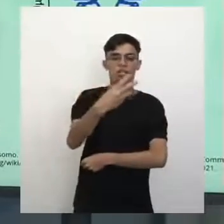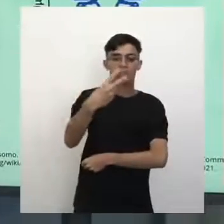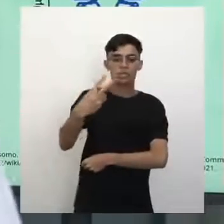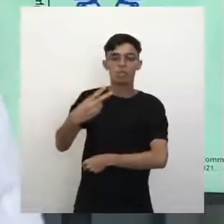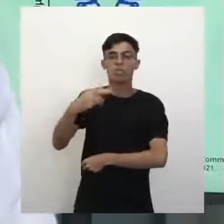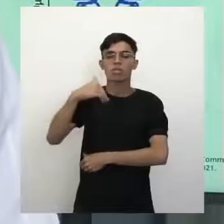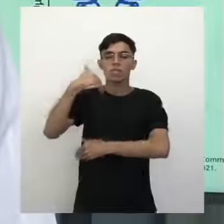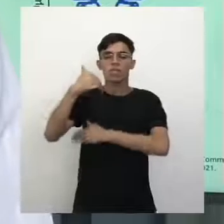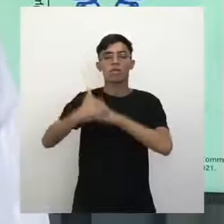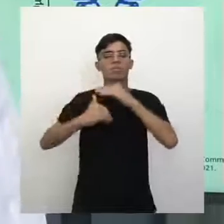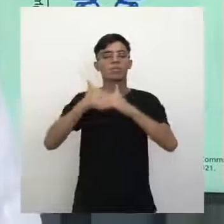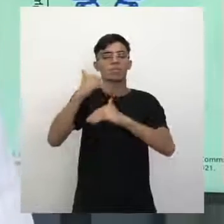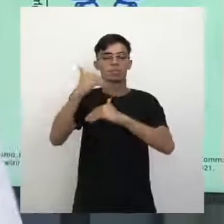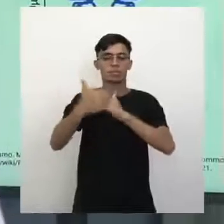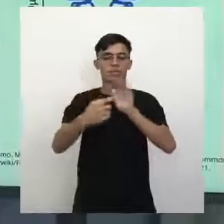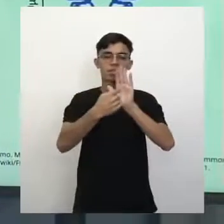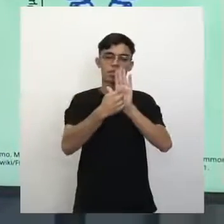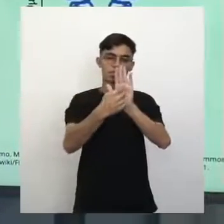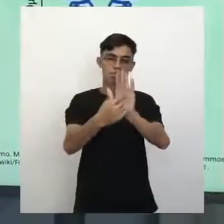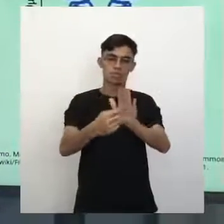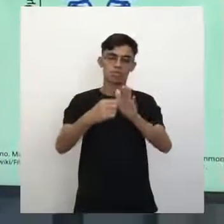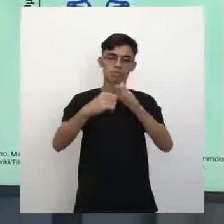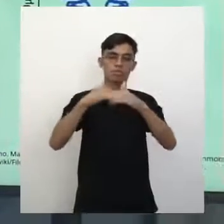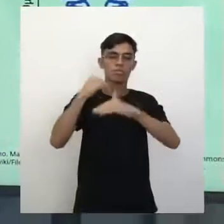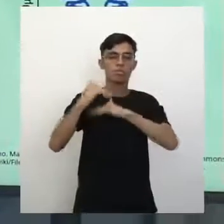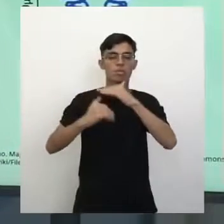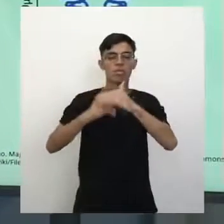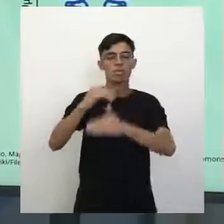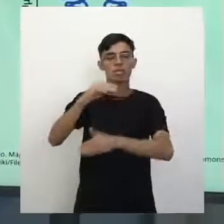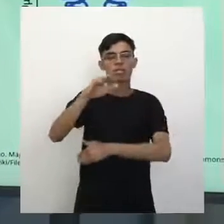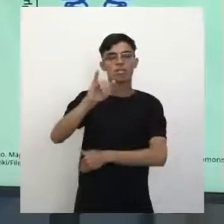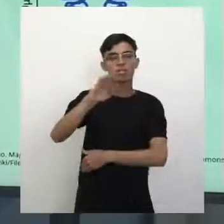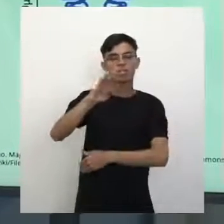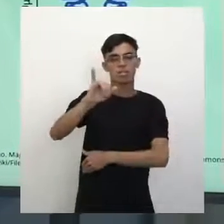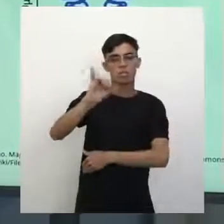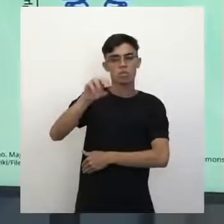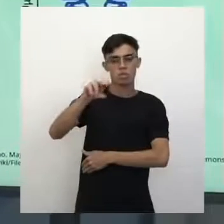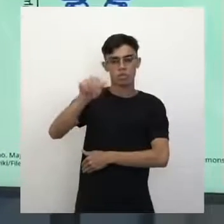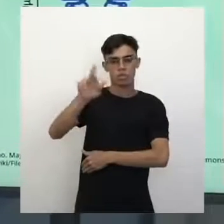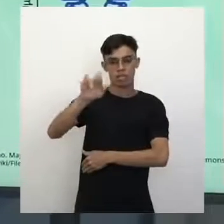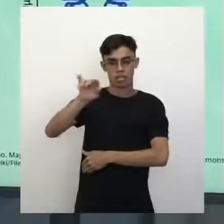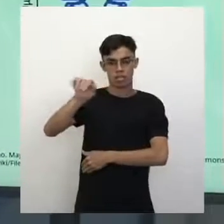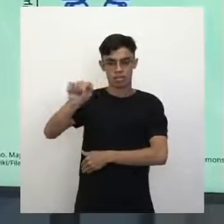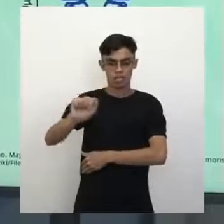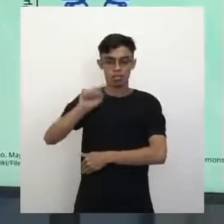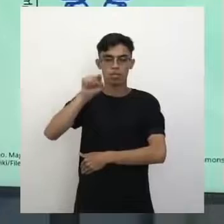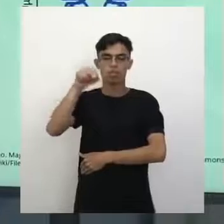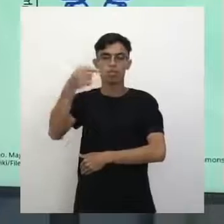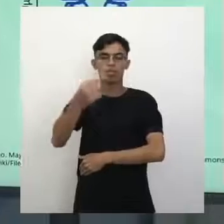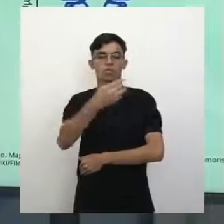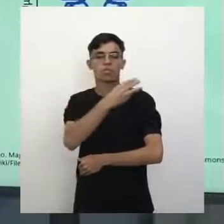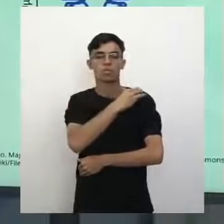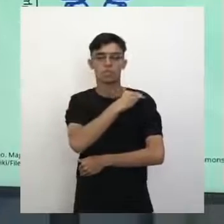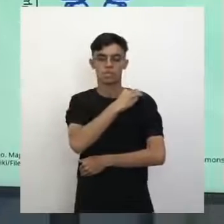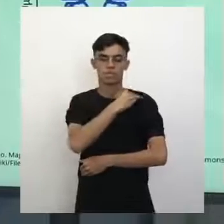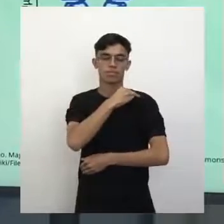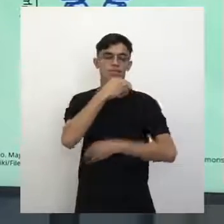assim vai. Aí depois começam a aparecer as fases embrionárias, né? Mas aí é assunto lá para o final do ensino médio.